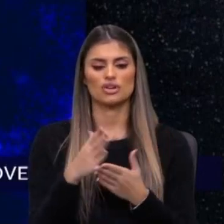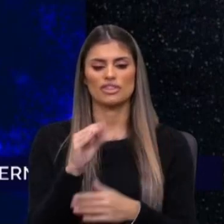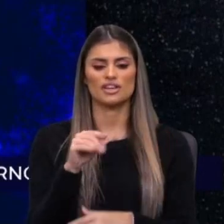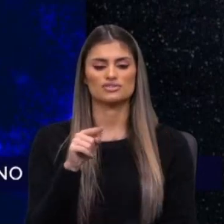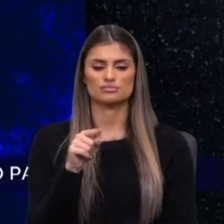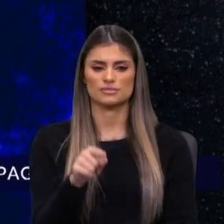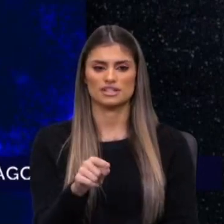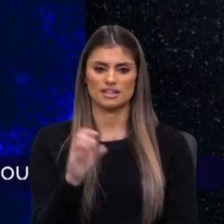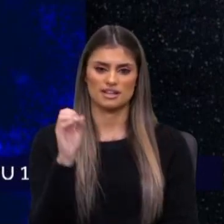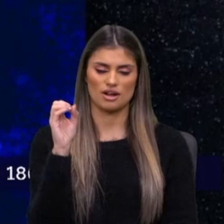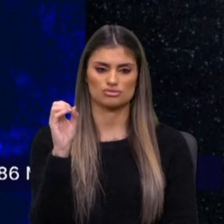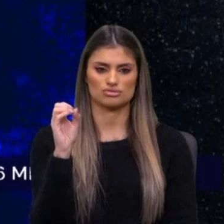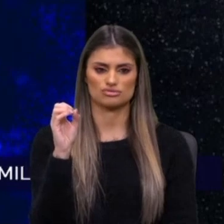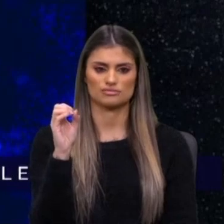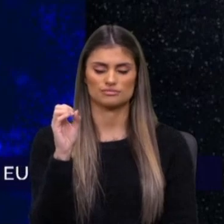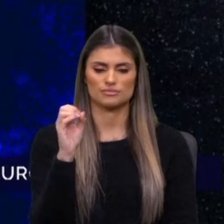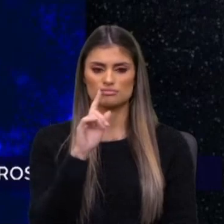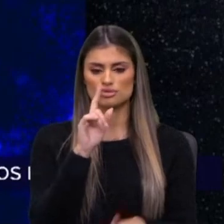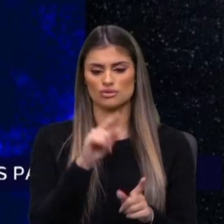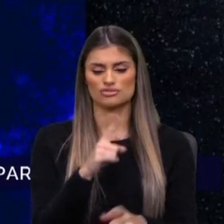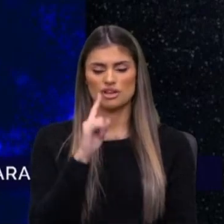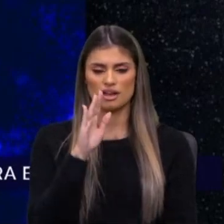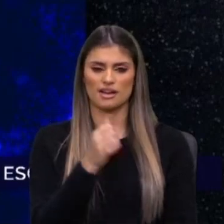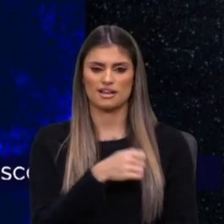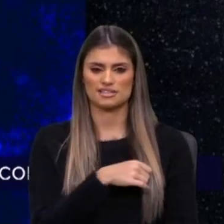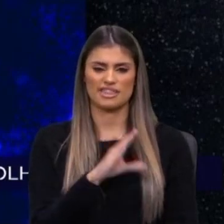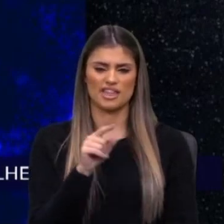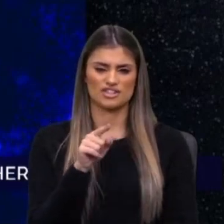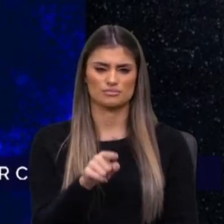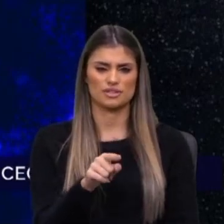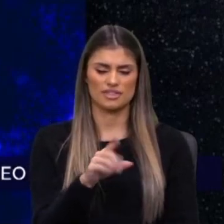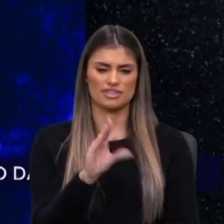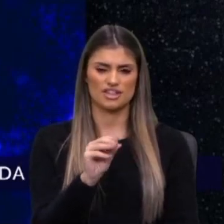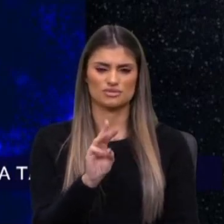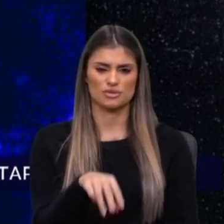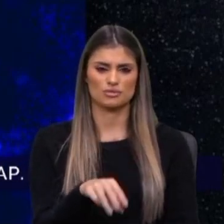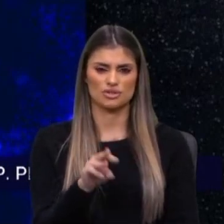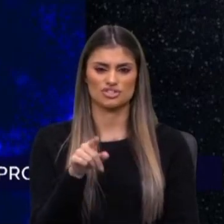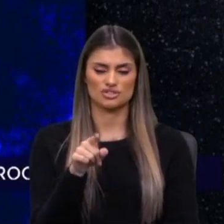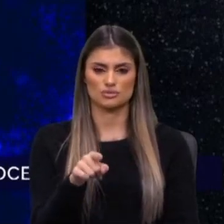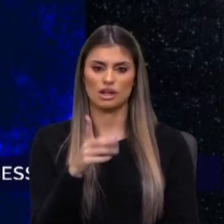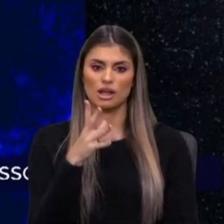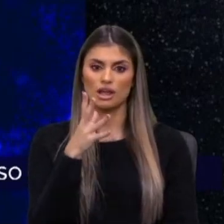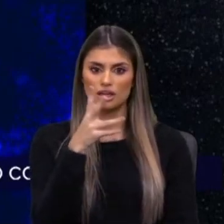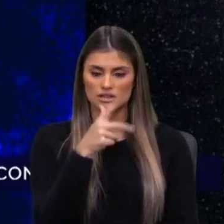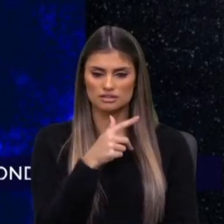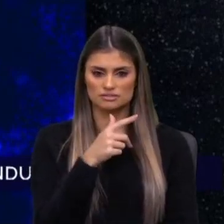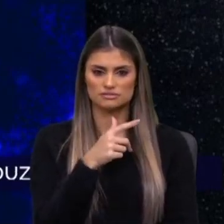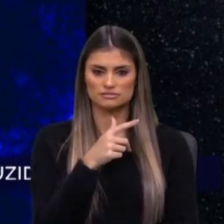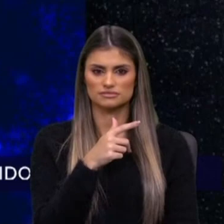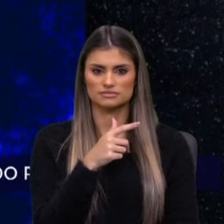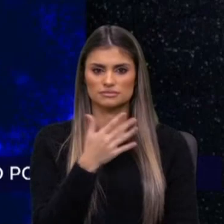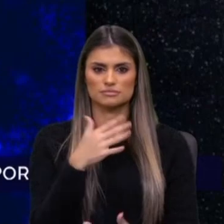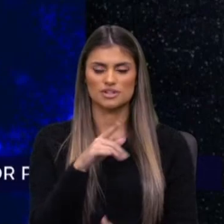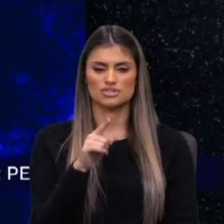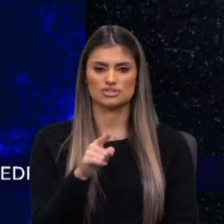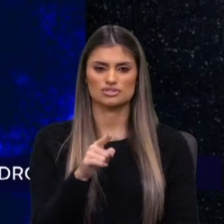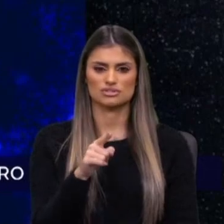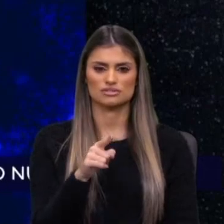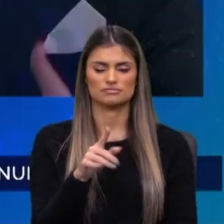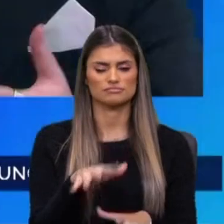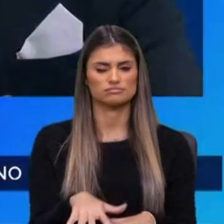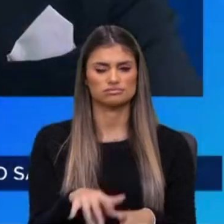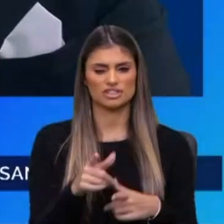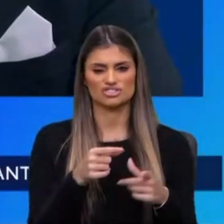mil graus. Para quem está lá em casa, 10 mil, 10 milhões, mas tudo isto é muito quente. Mas é que à luz do cosmos, à luz da evolução